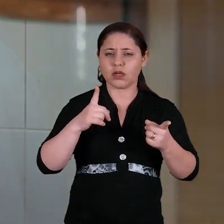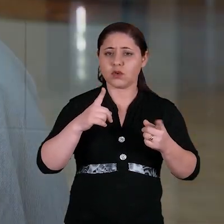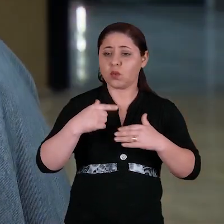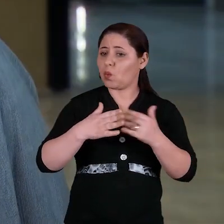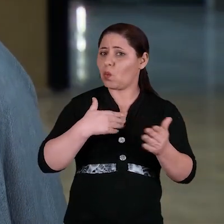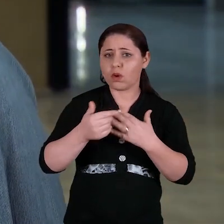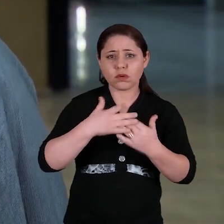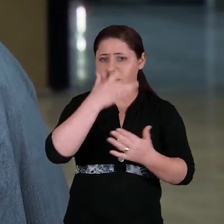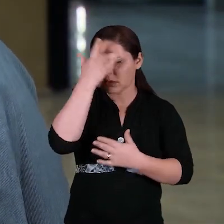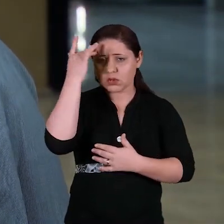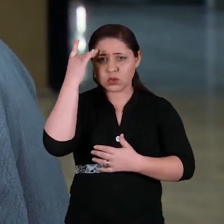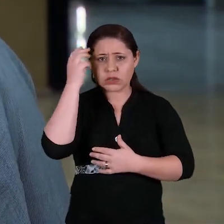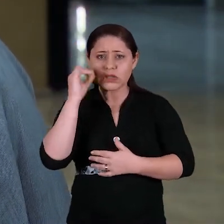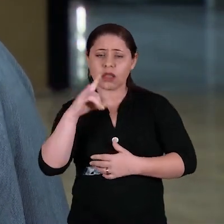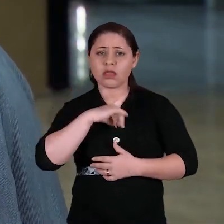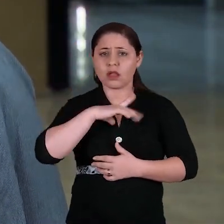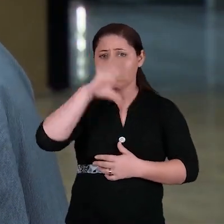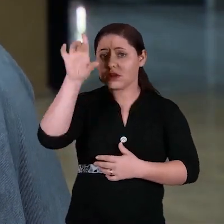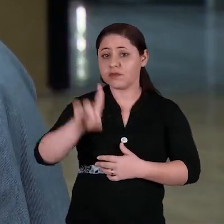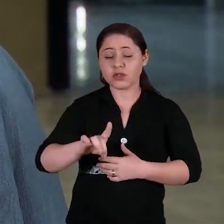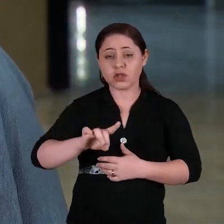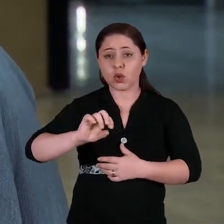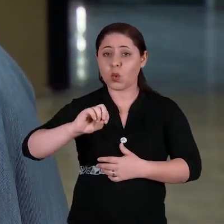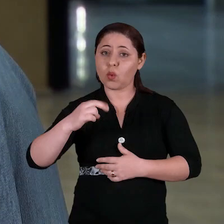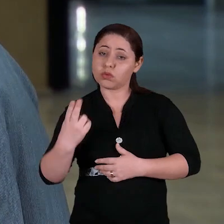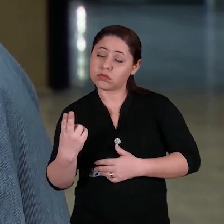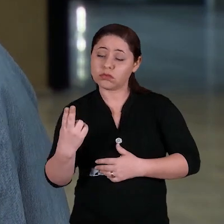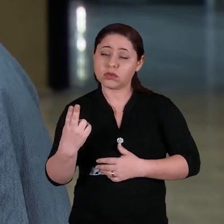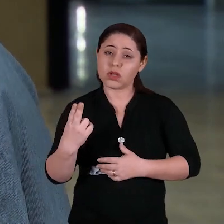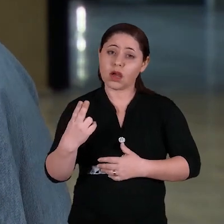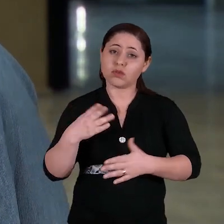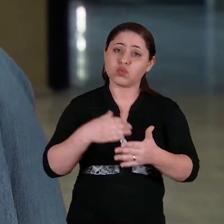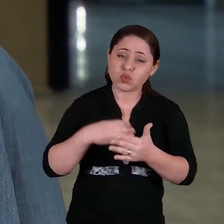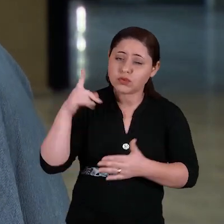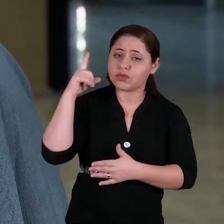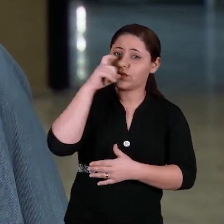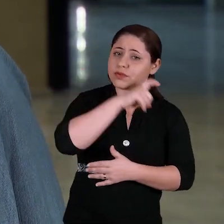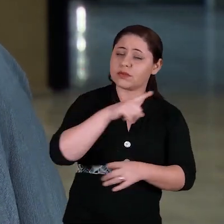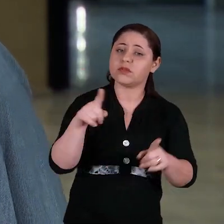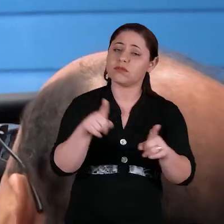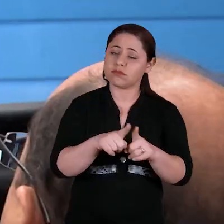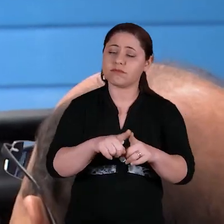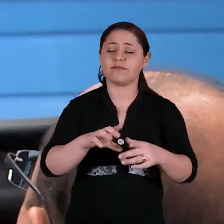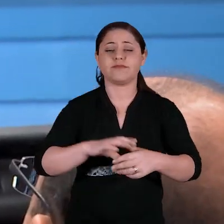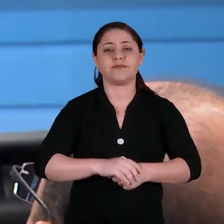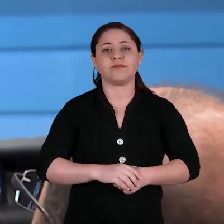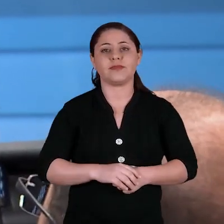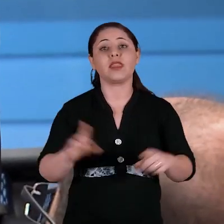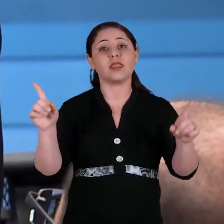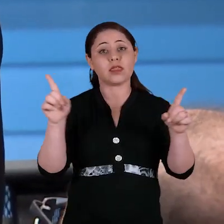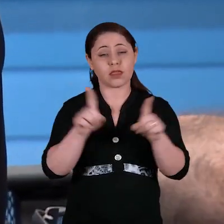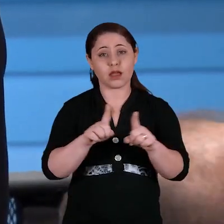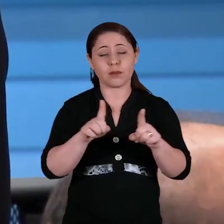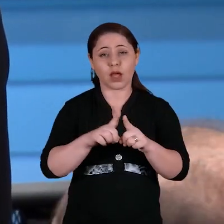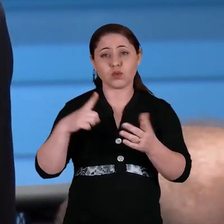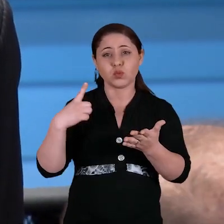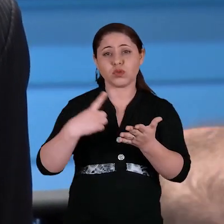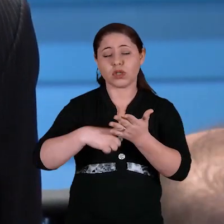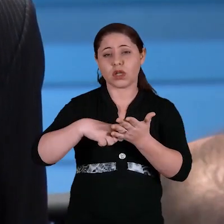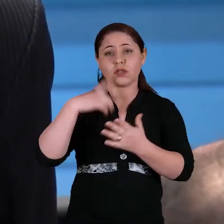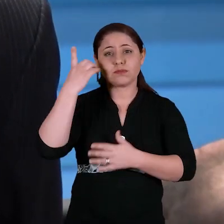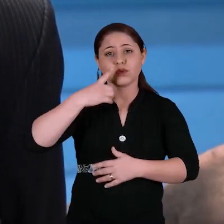qualquer pessoa, independente se ela tem algum tipo de deficiência, restrição ou dificuldade ou não. Ainda de acordo com o deputado